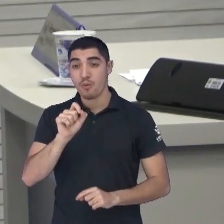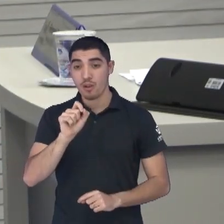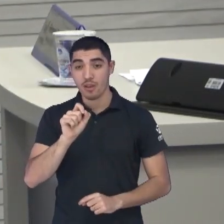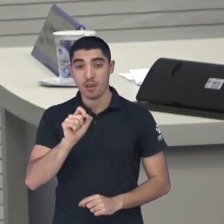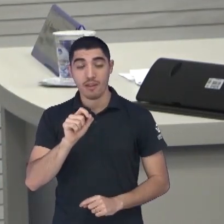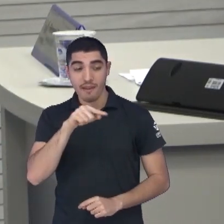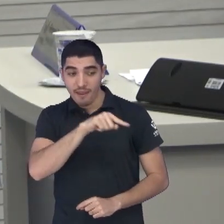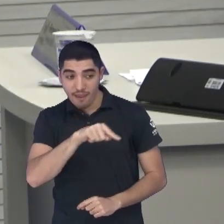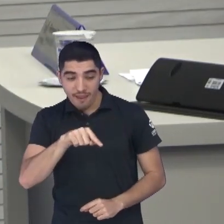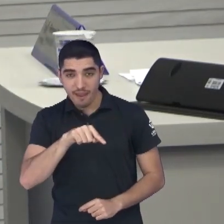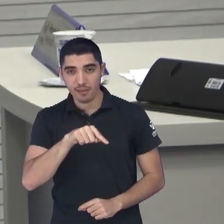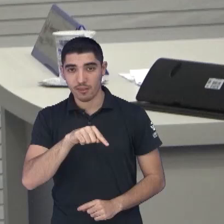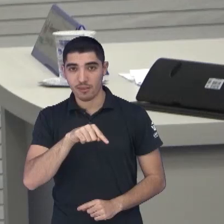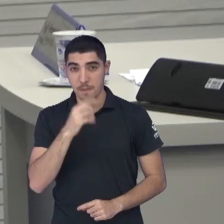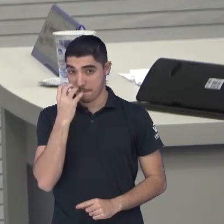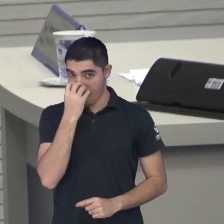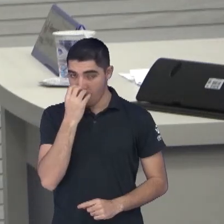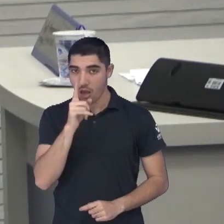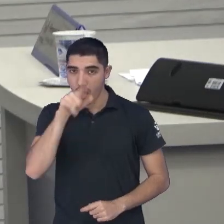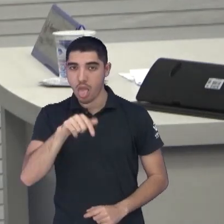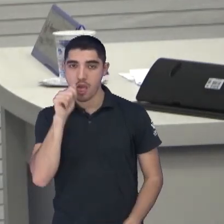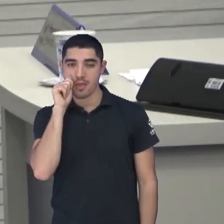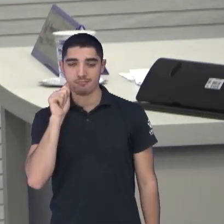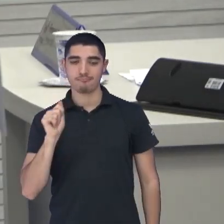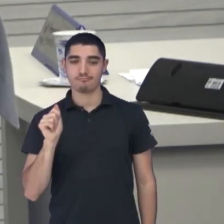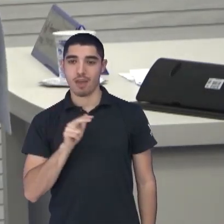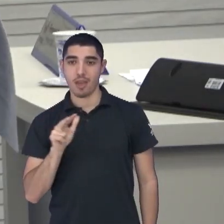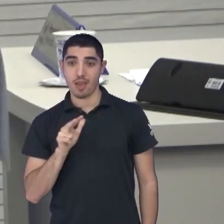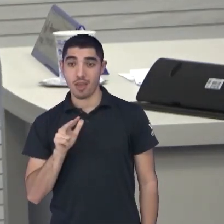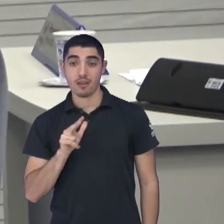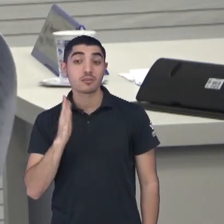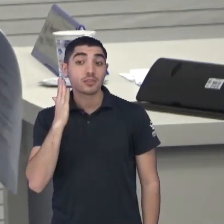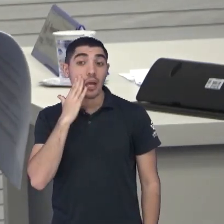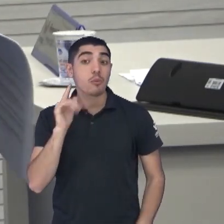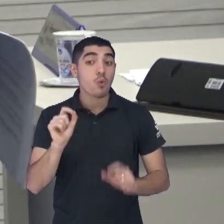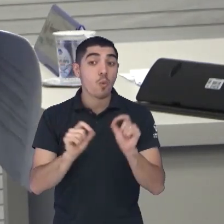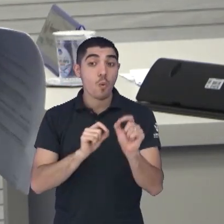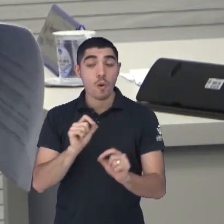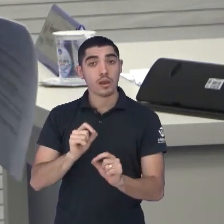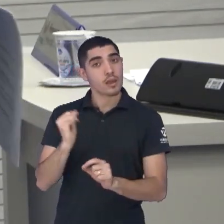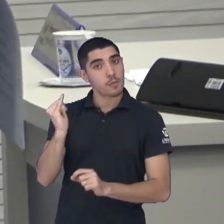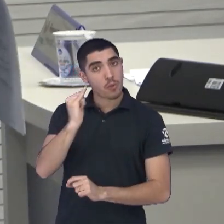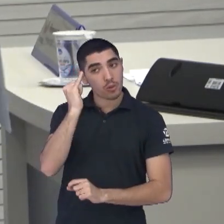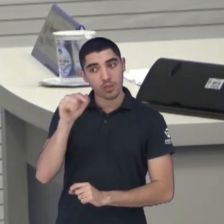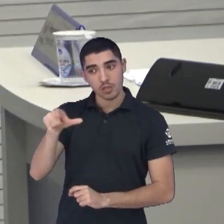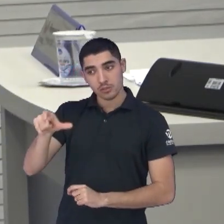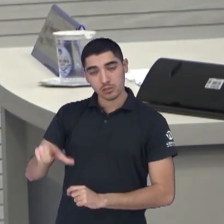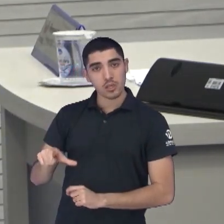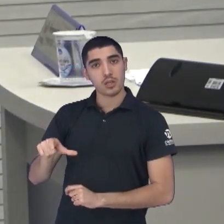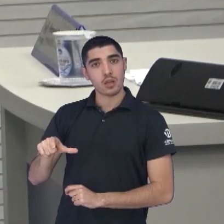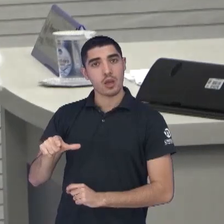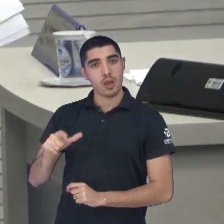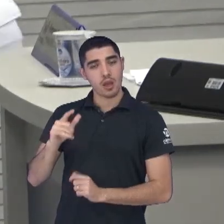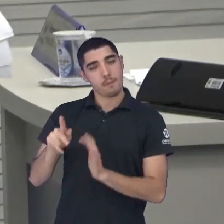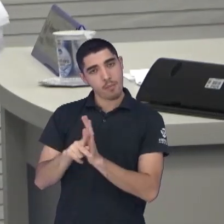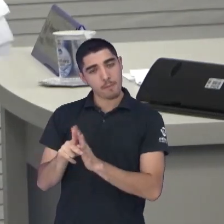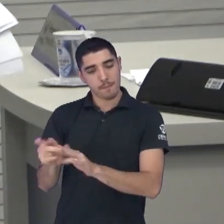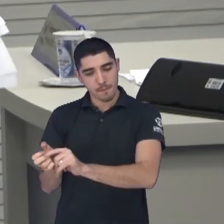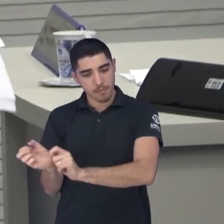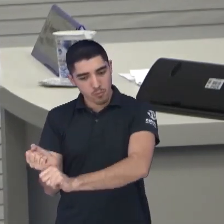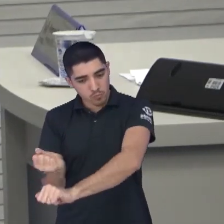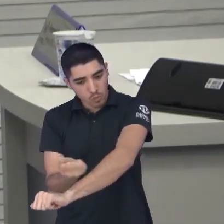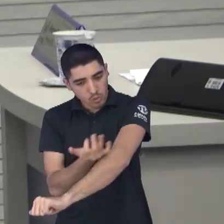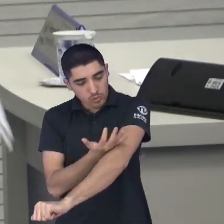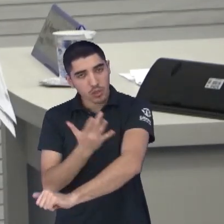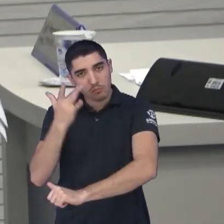são os espertos, não sábios, que consideram o estado emocional das professoras dentro de uma sala de aula, que espero que o